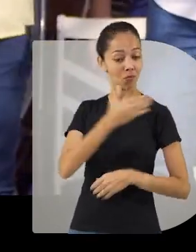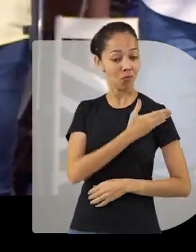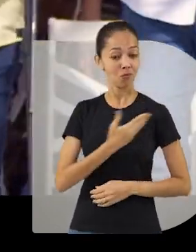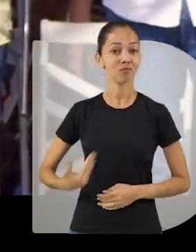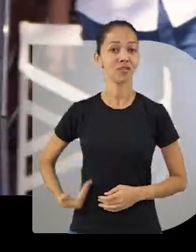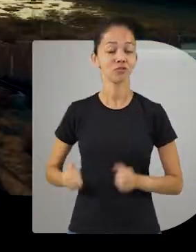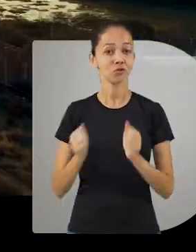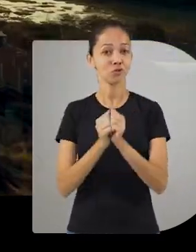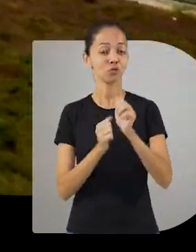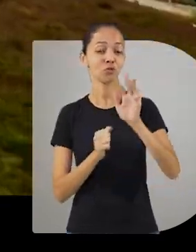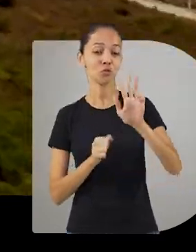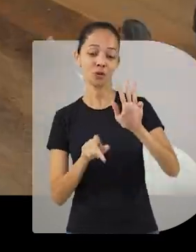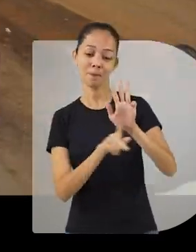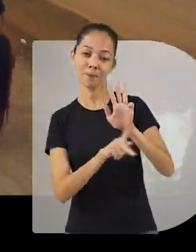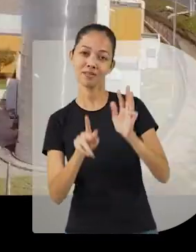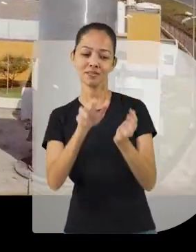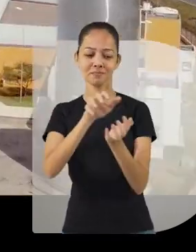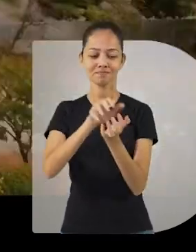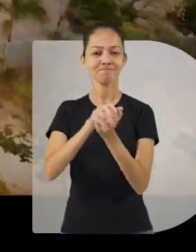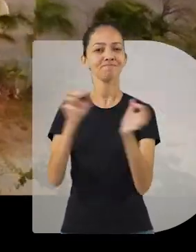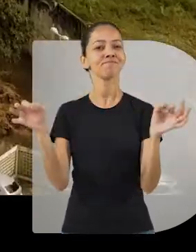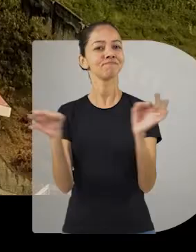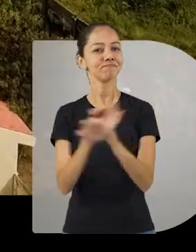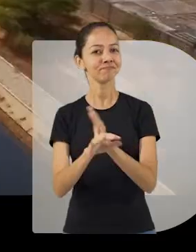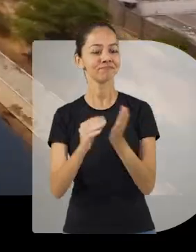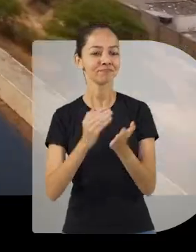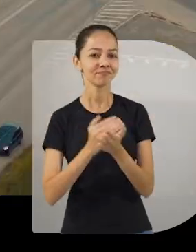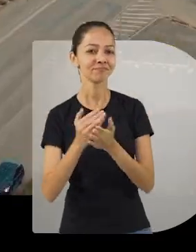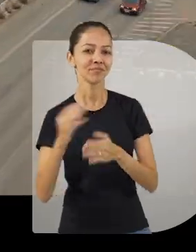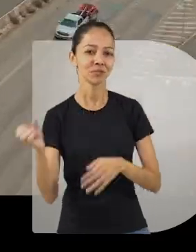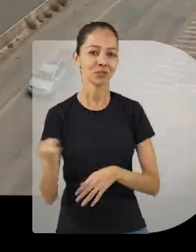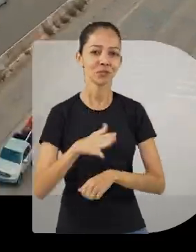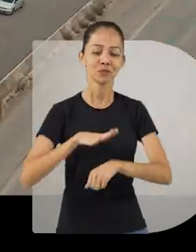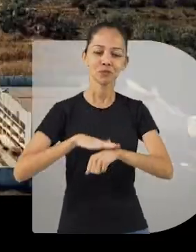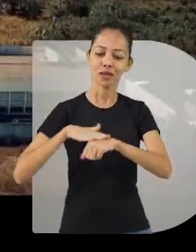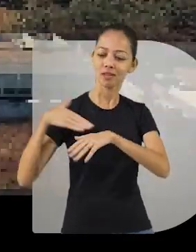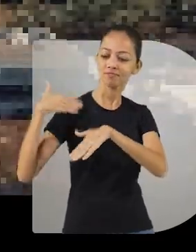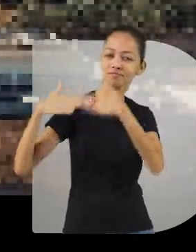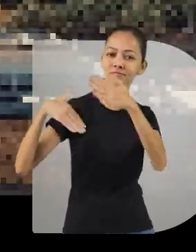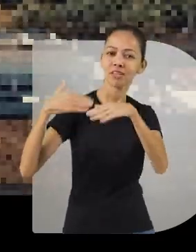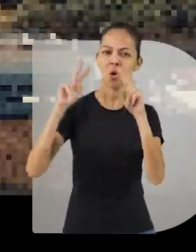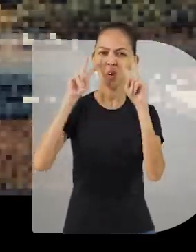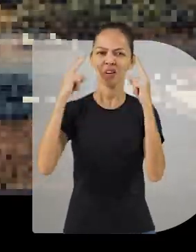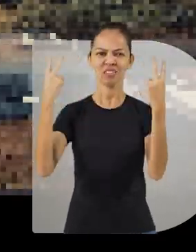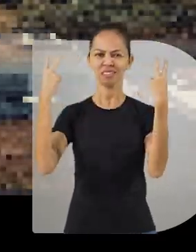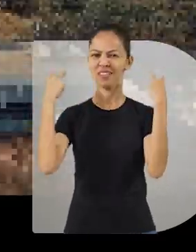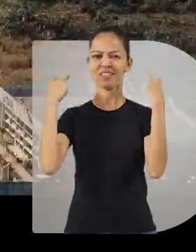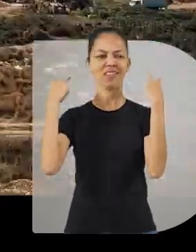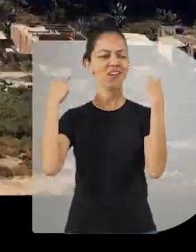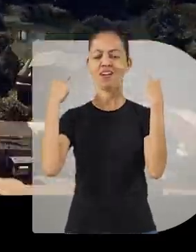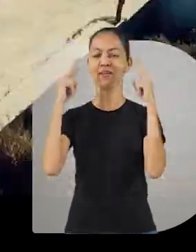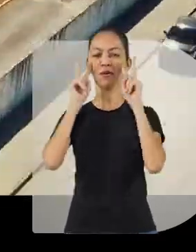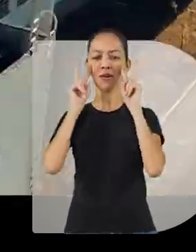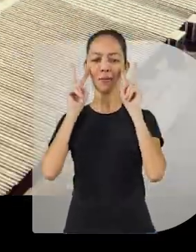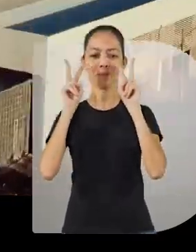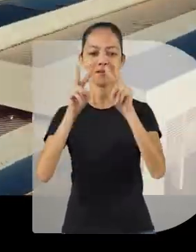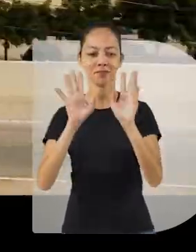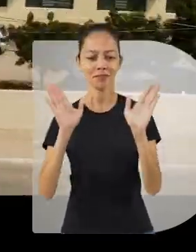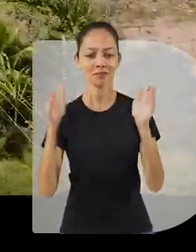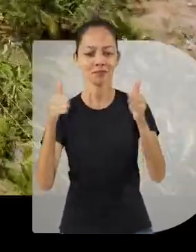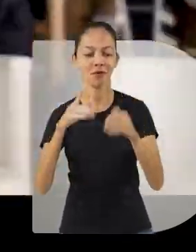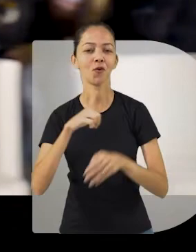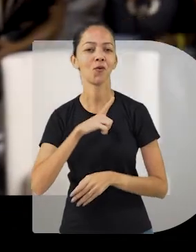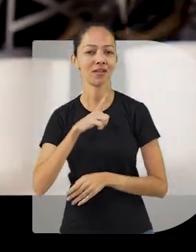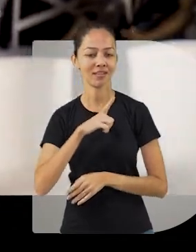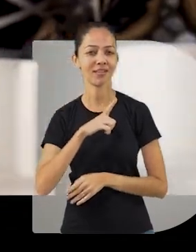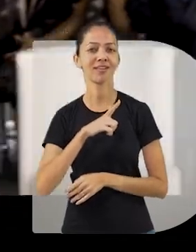na presidência, com Pernambuco pronto para iniciar um tempo novo de crescimento. Para trás, nem para pegar impulso. É para